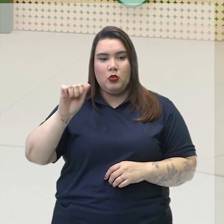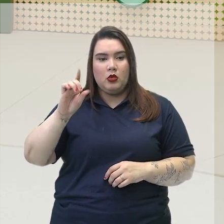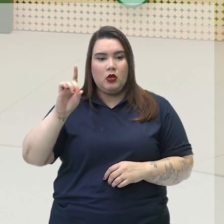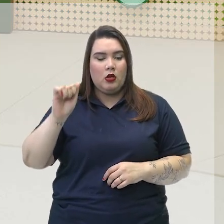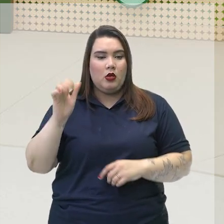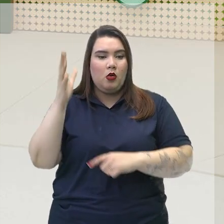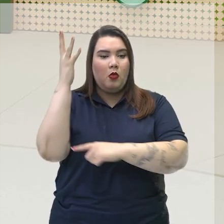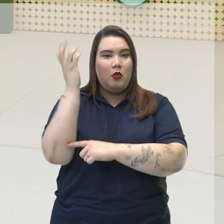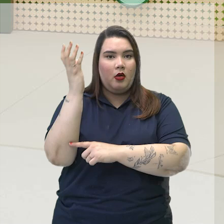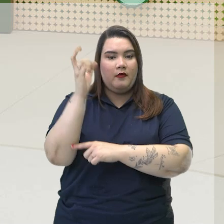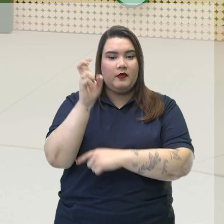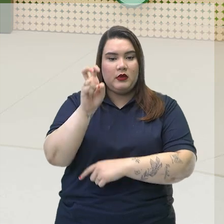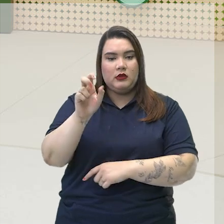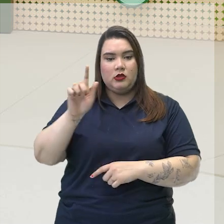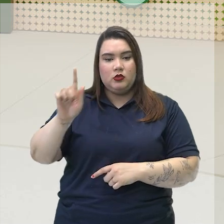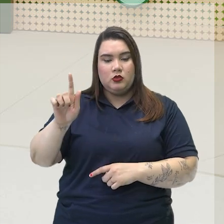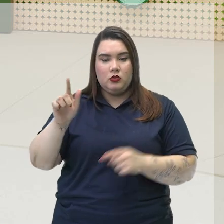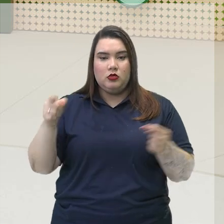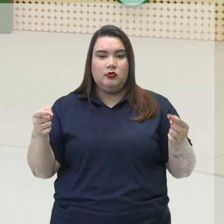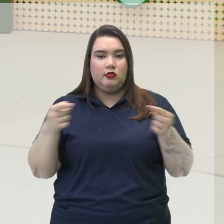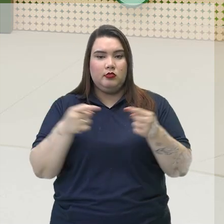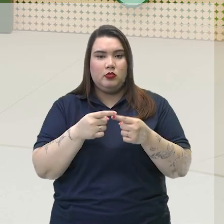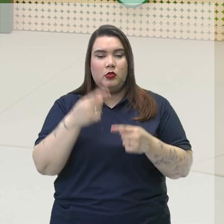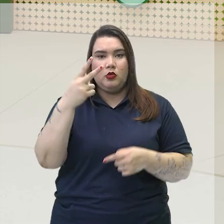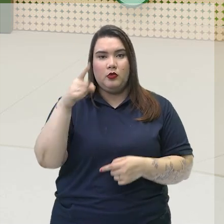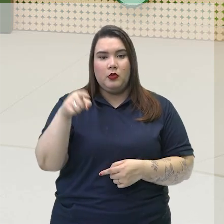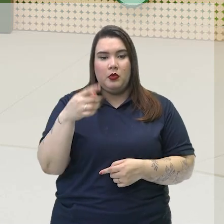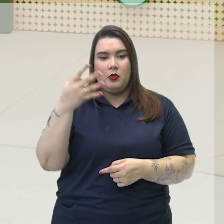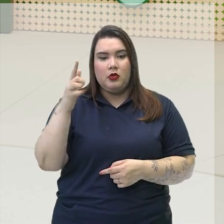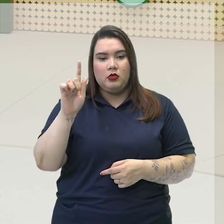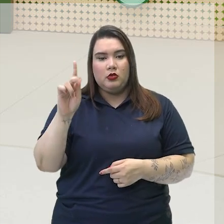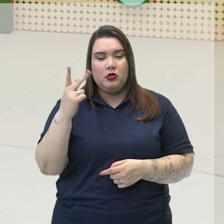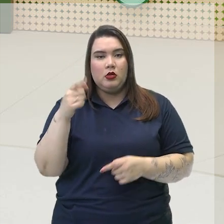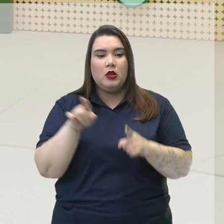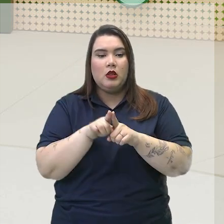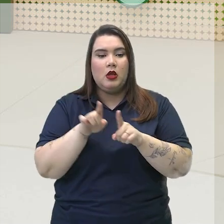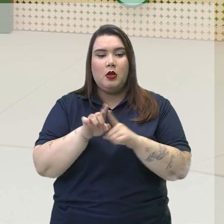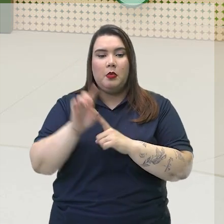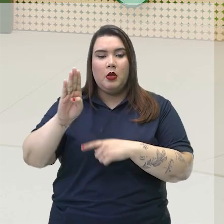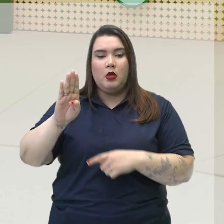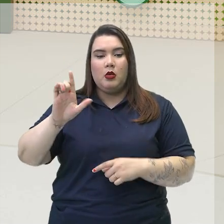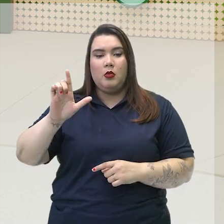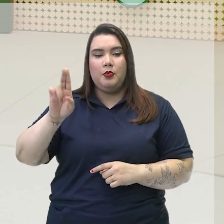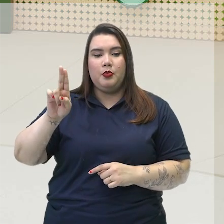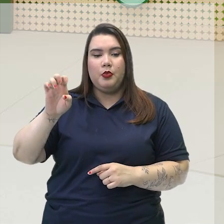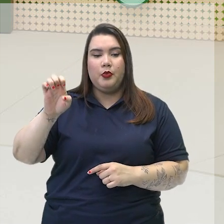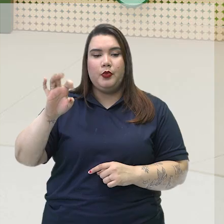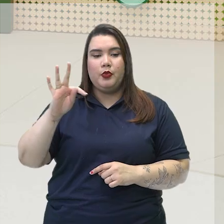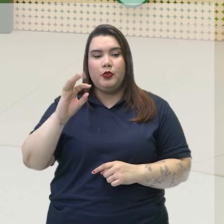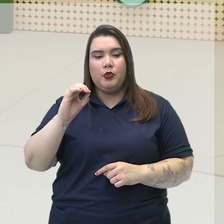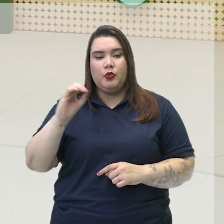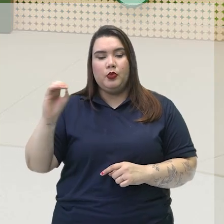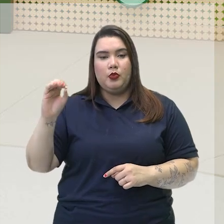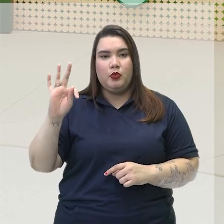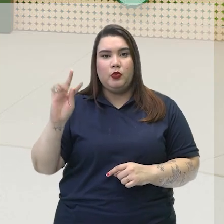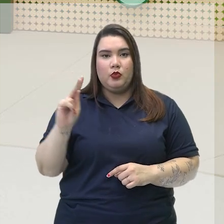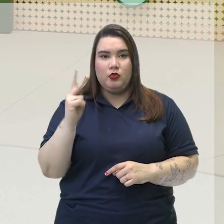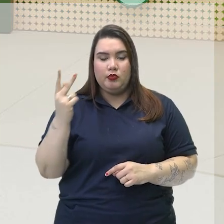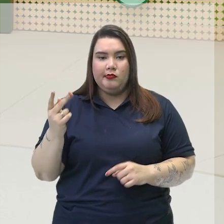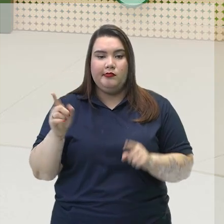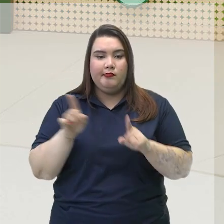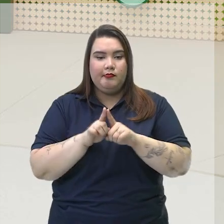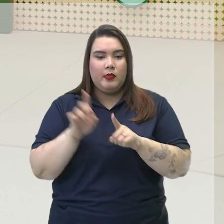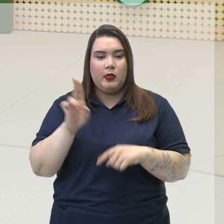Wi-Fi 5G, que é 2,4, e também o Bluetooth, né? A transmissão de dados por Bluetooth também